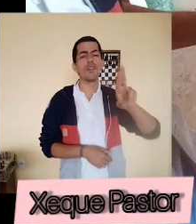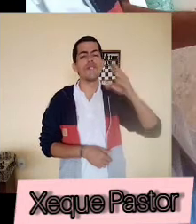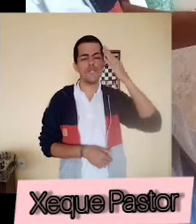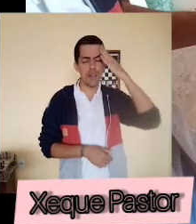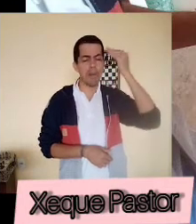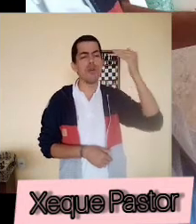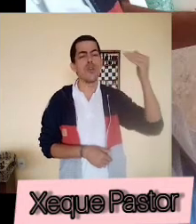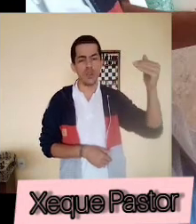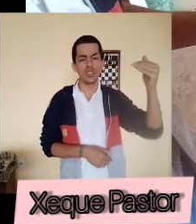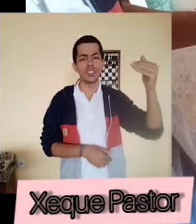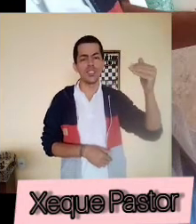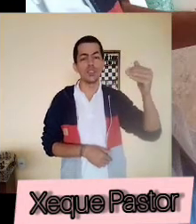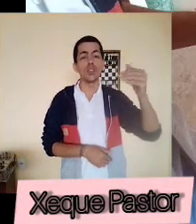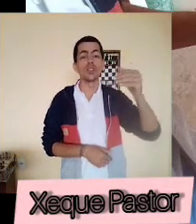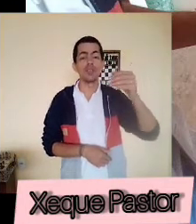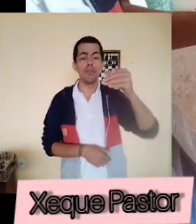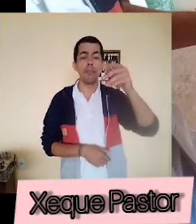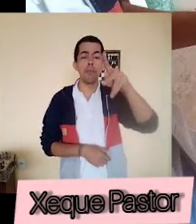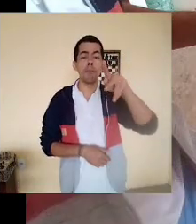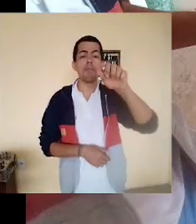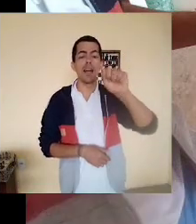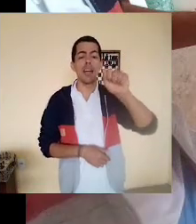exemplos.